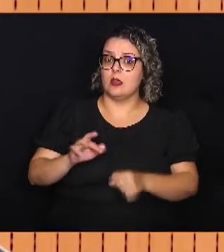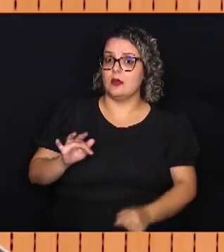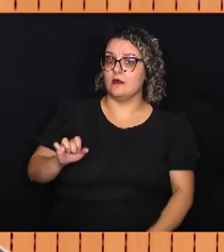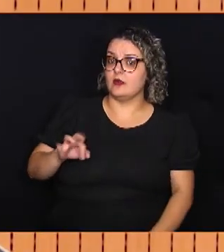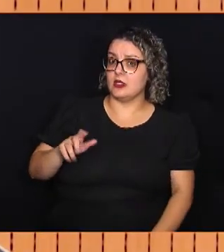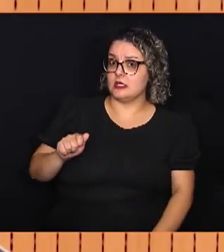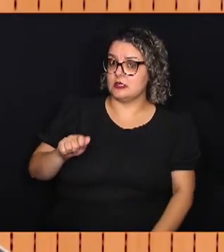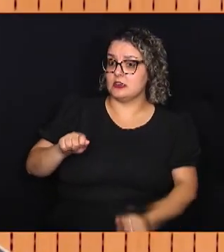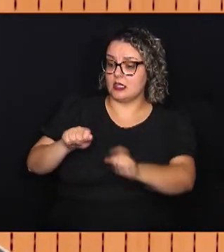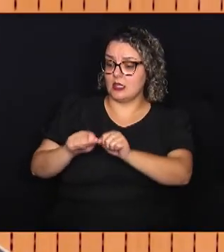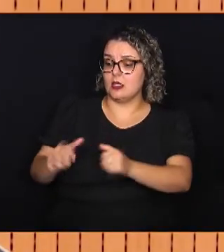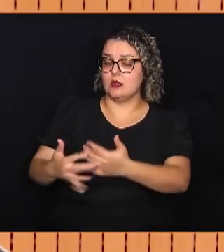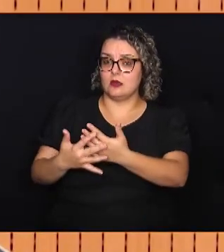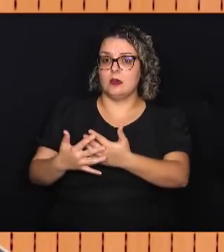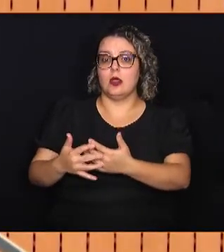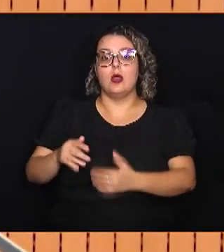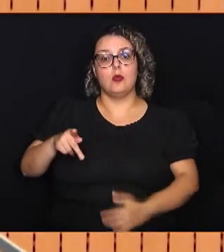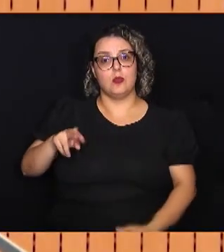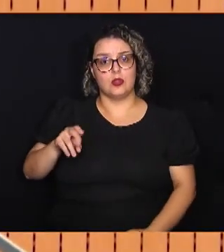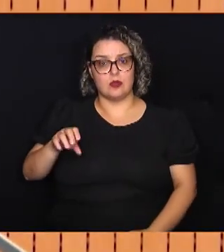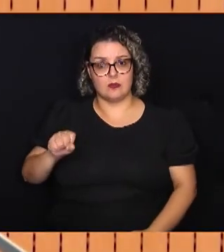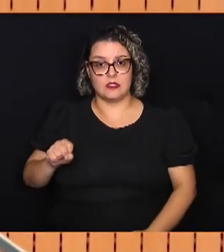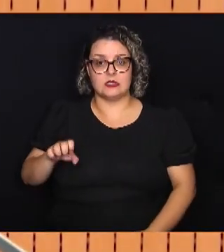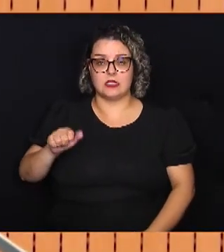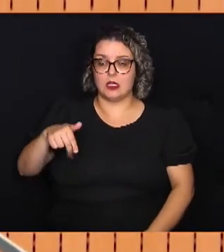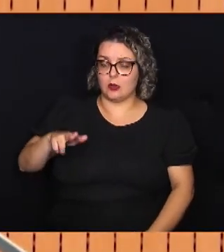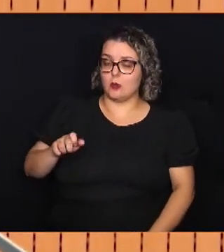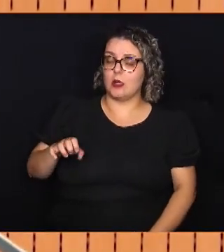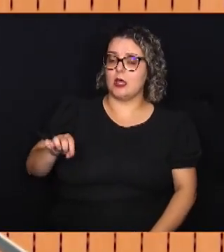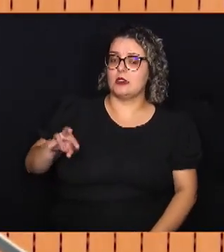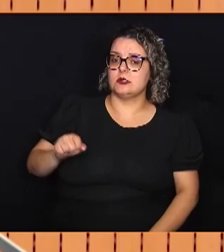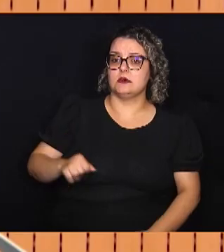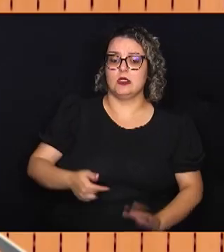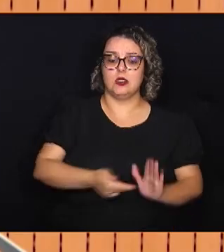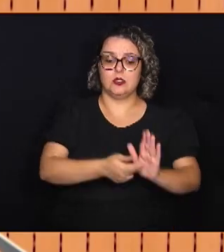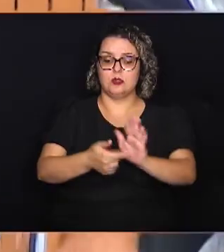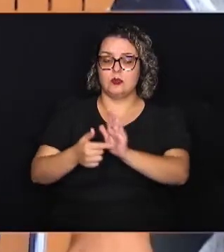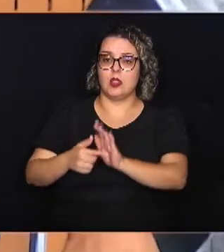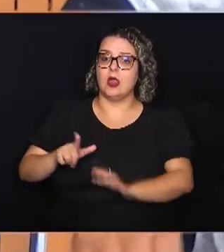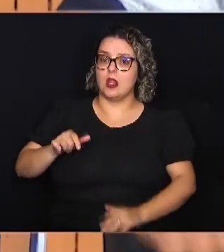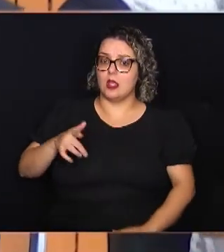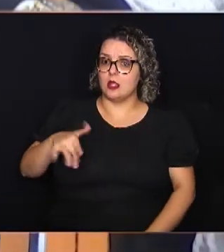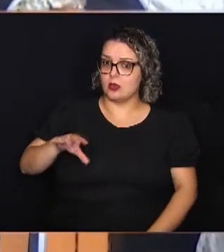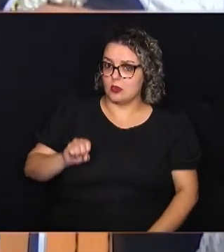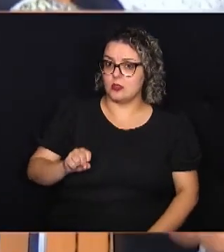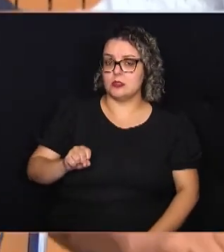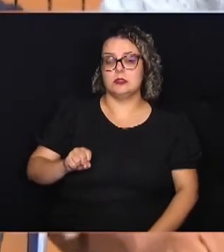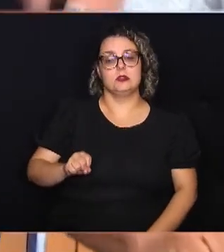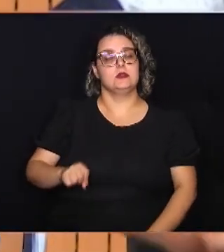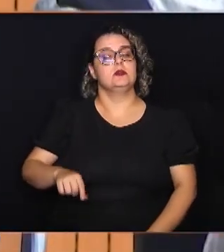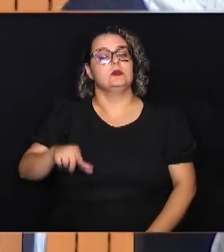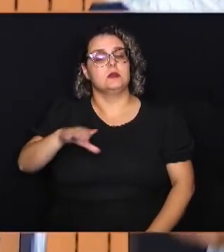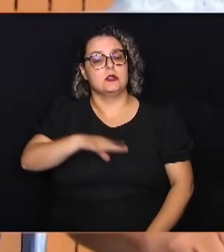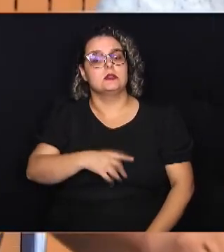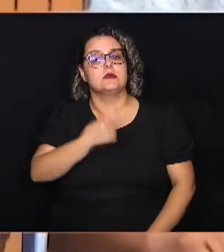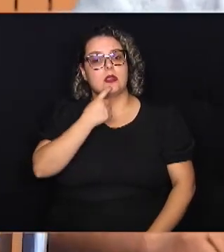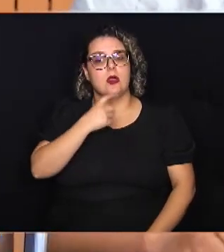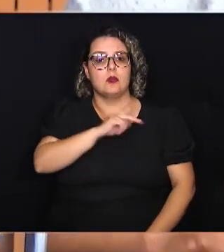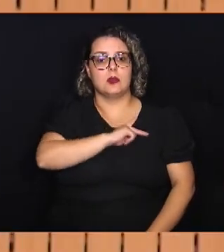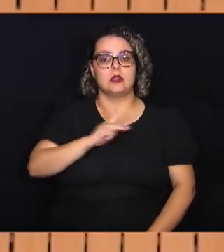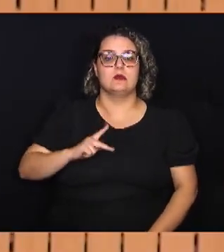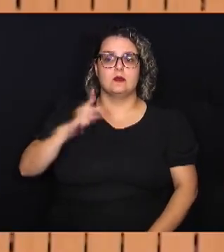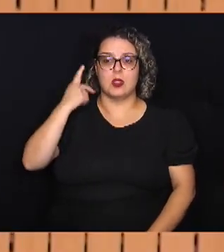agropecuárias, provas equestres, exposições, leilões e rodeios no município de Campinas, presidida pelo vereador